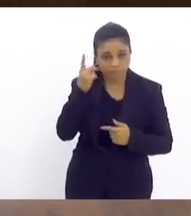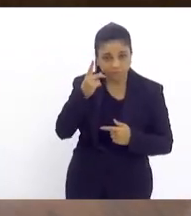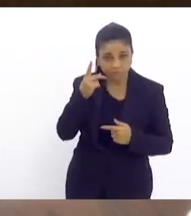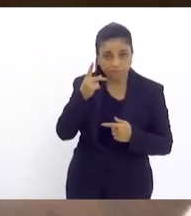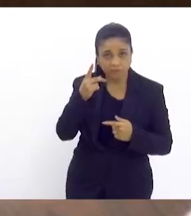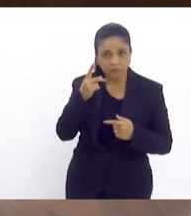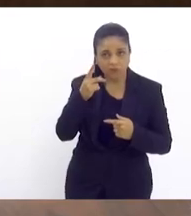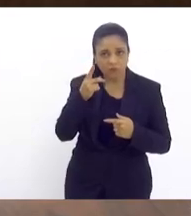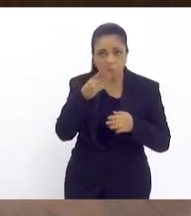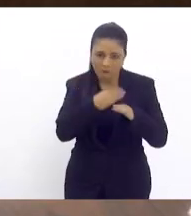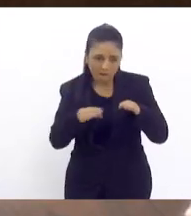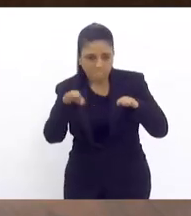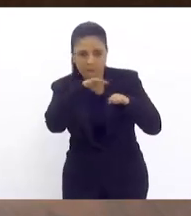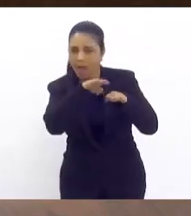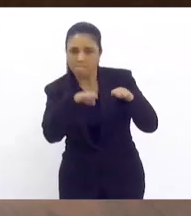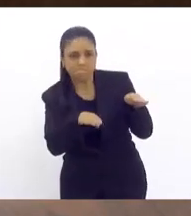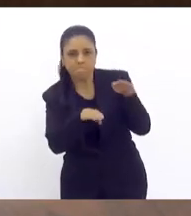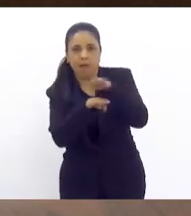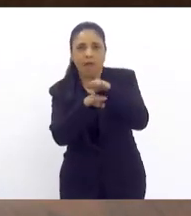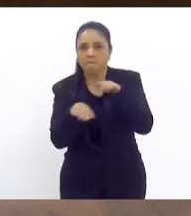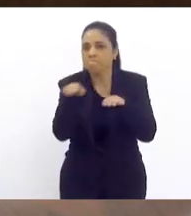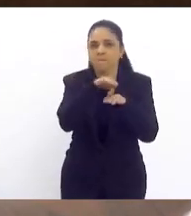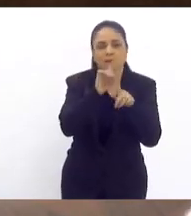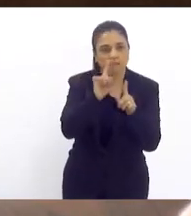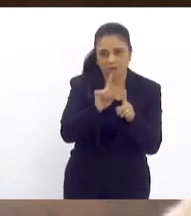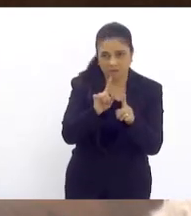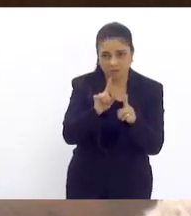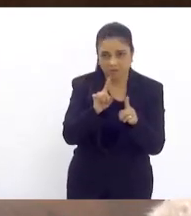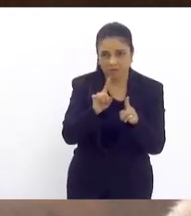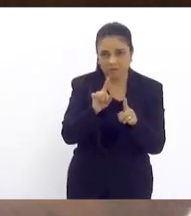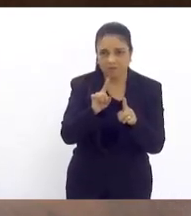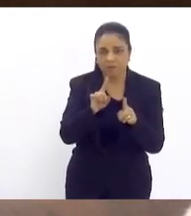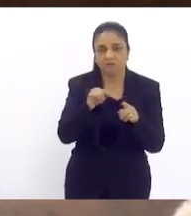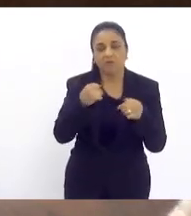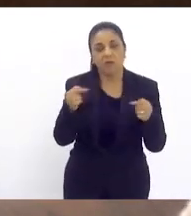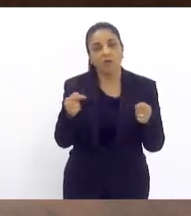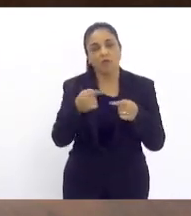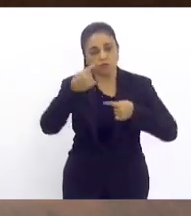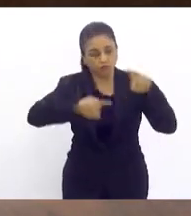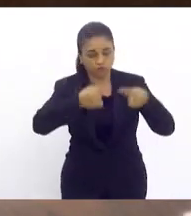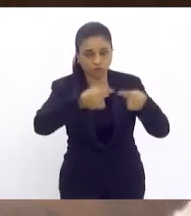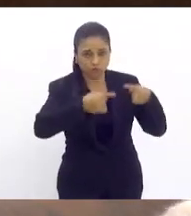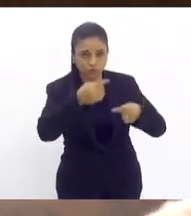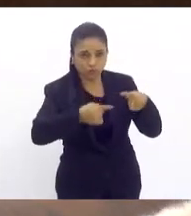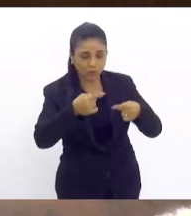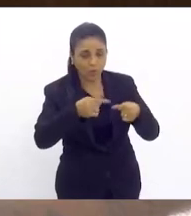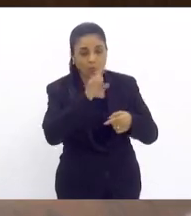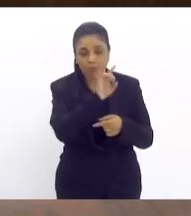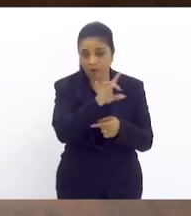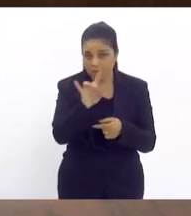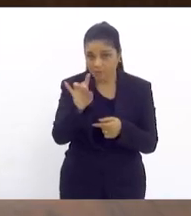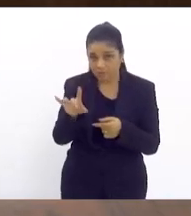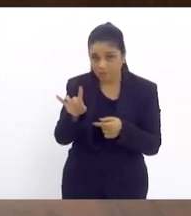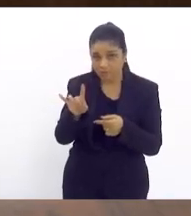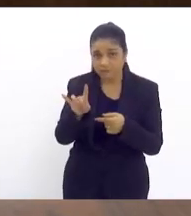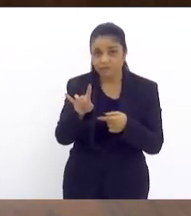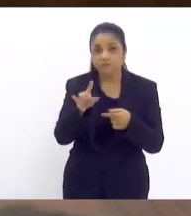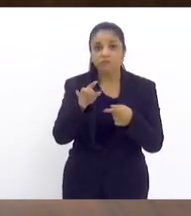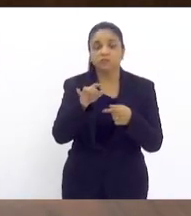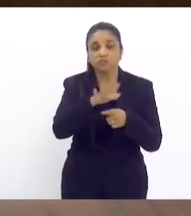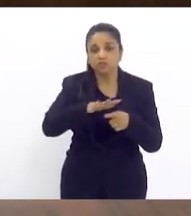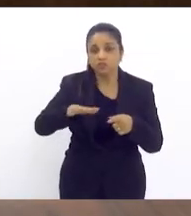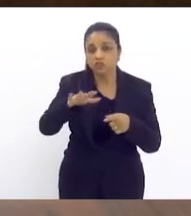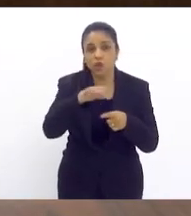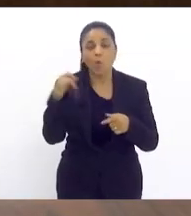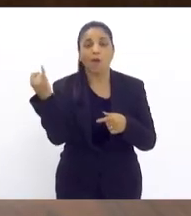se existe alguns Fundos vinculados aí eu concordo tem uma discussão por menorizada sobre cada um mas num geral é porque eles são